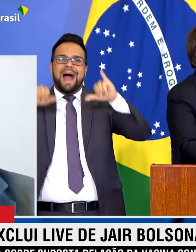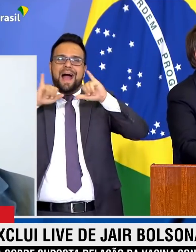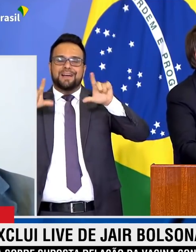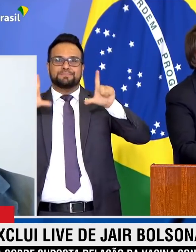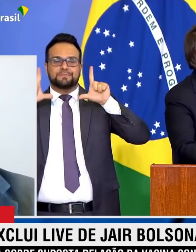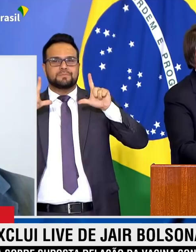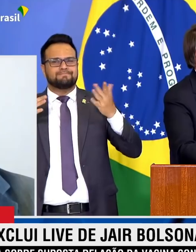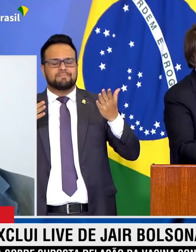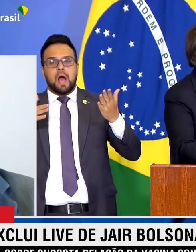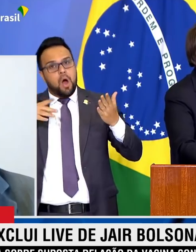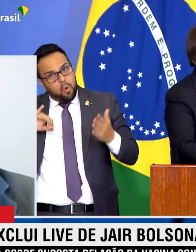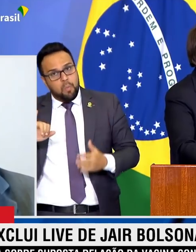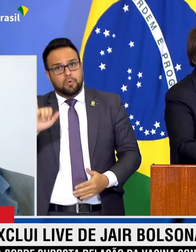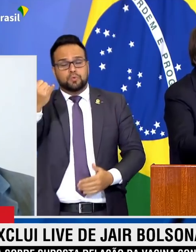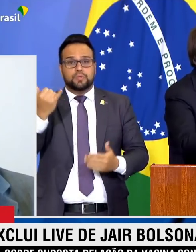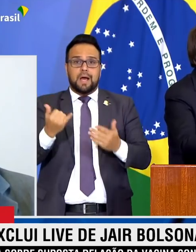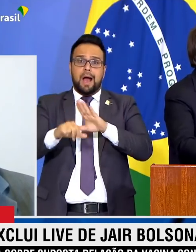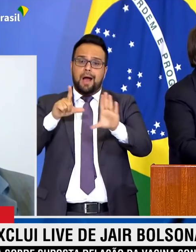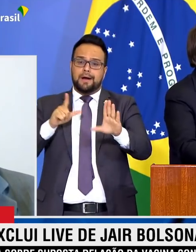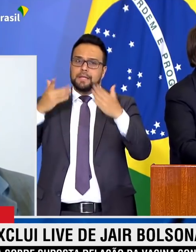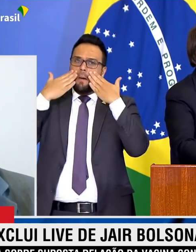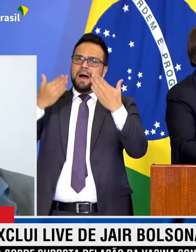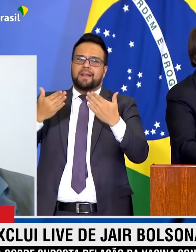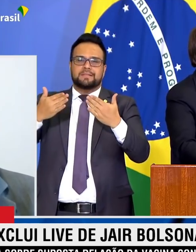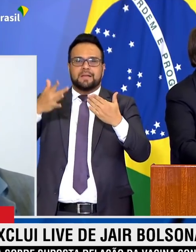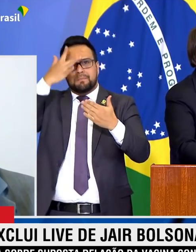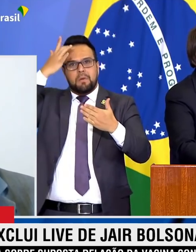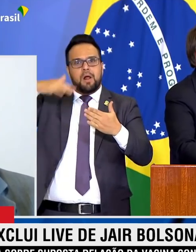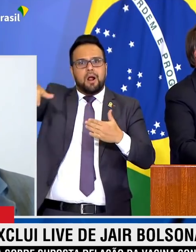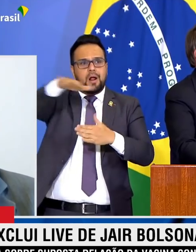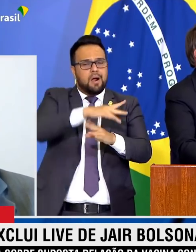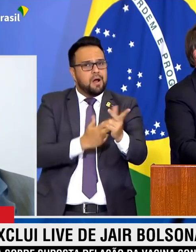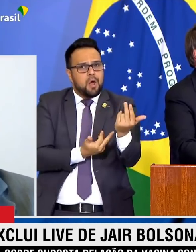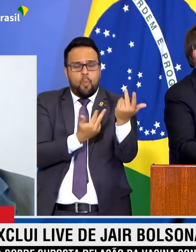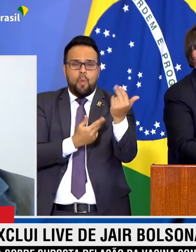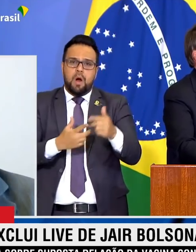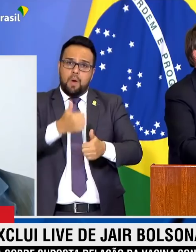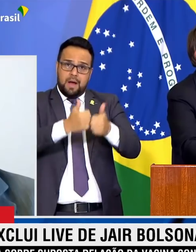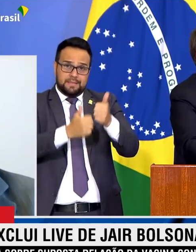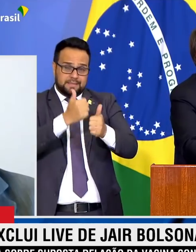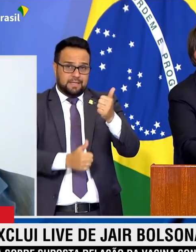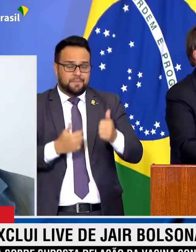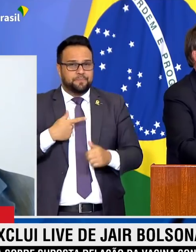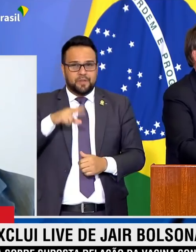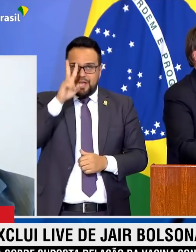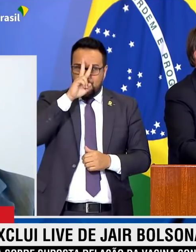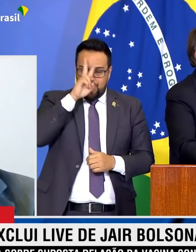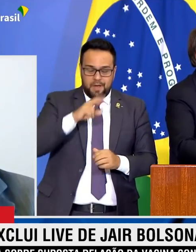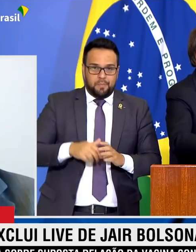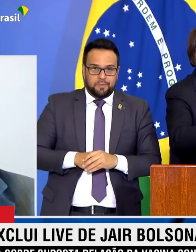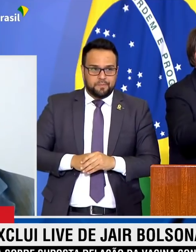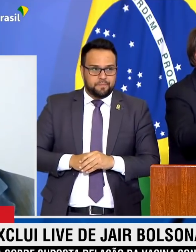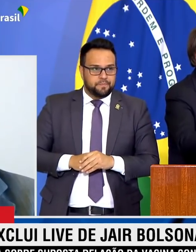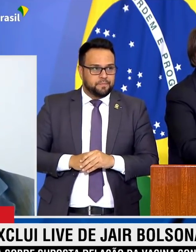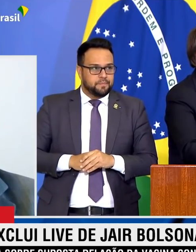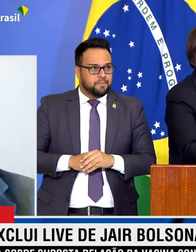dar dinheiro a hoje mais cedo também a repórter aqui da Jovem Pan fórmula Franca trouxe que é houve